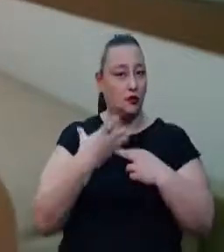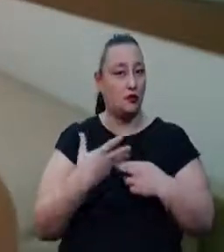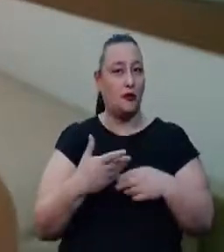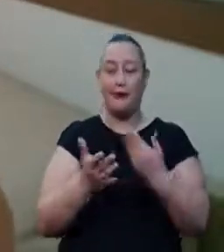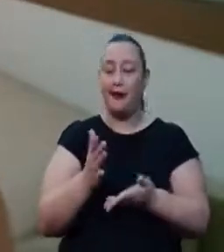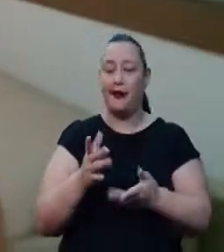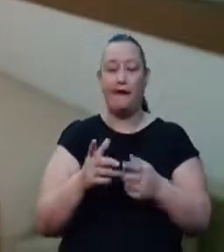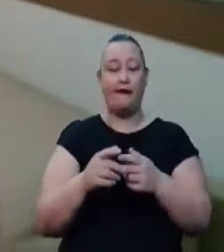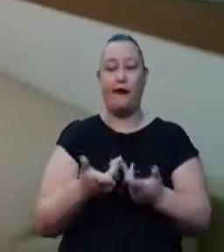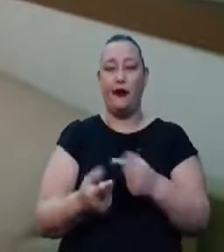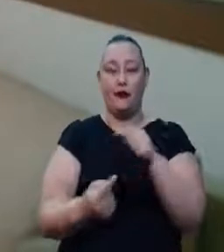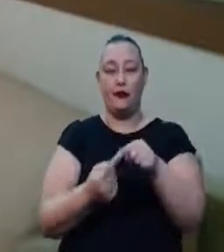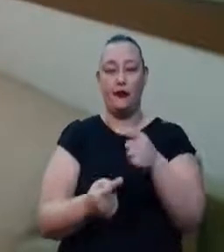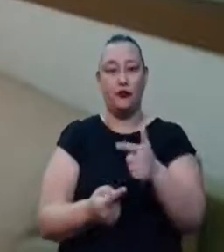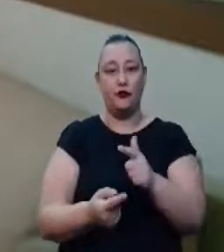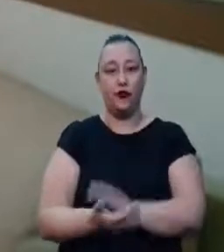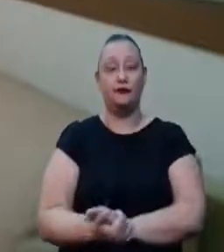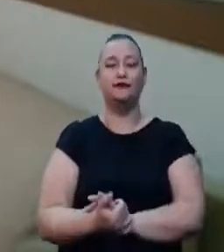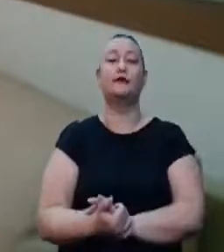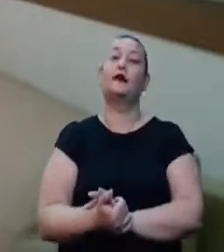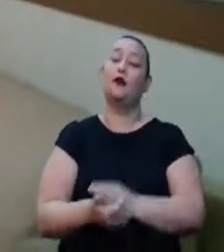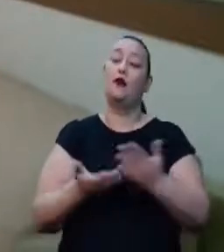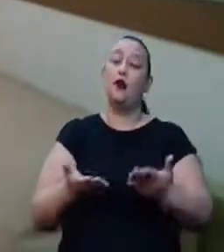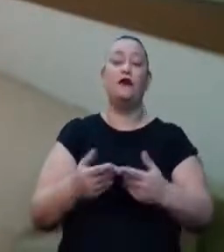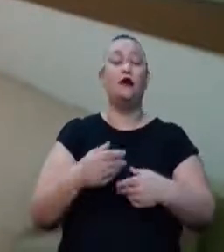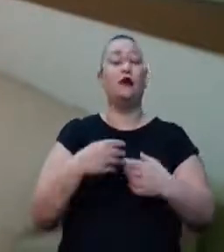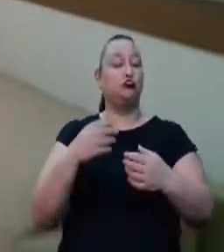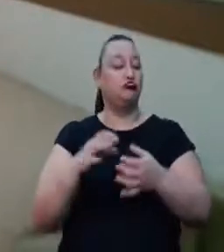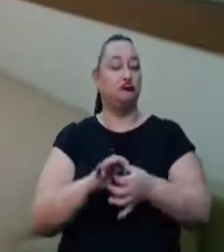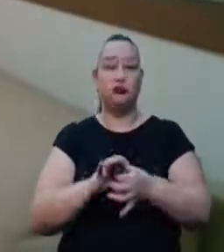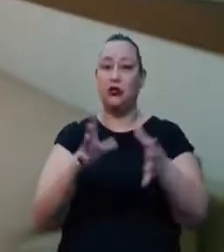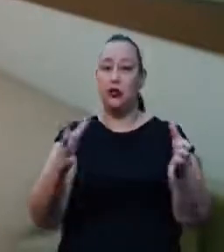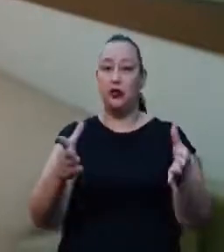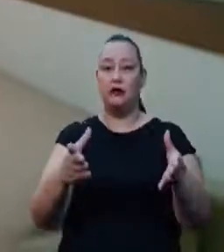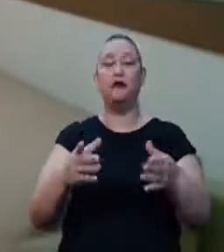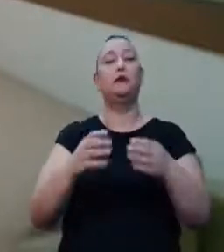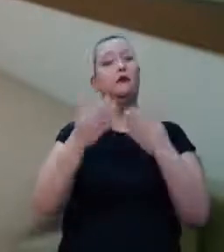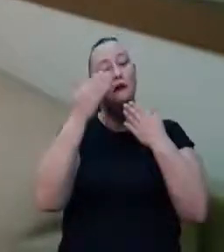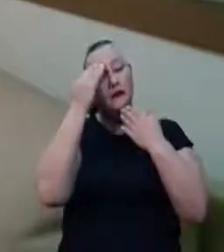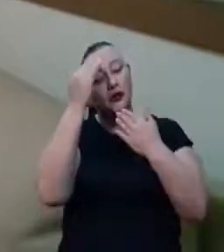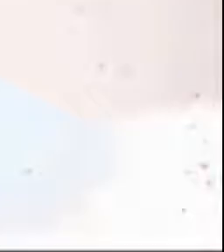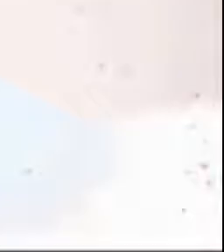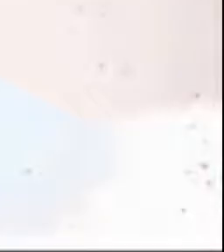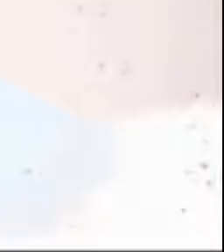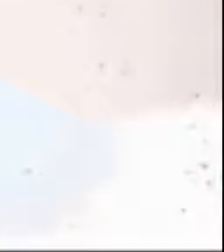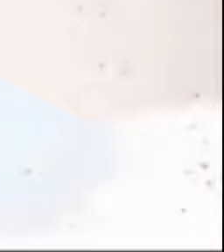efeito. Então é isso, eu fico à disposição e muito obrigada.